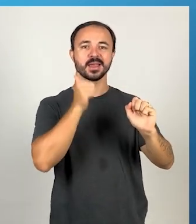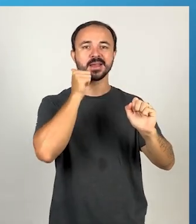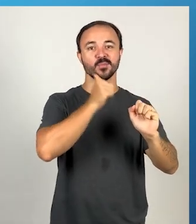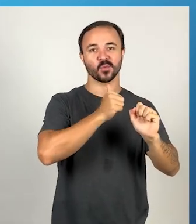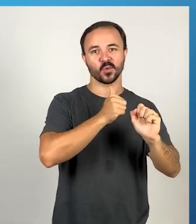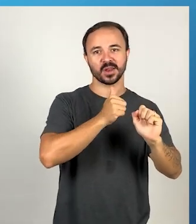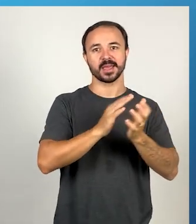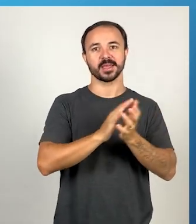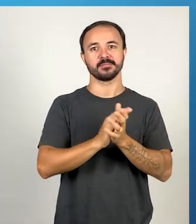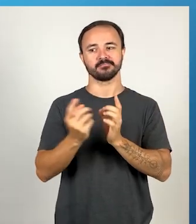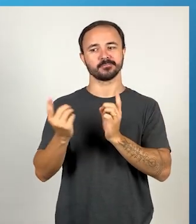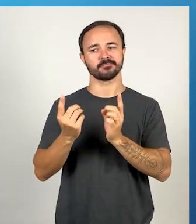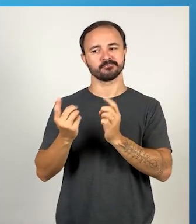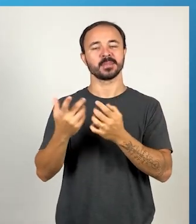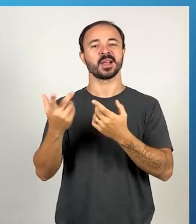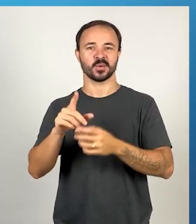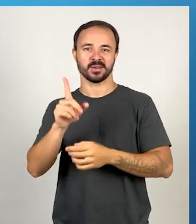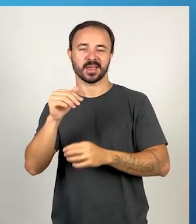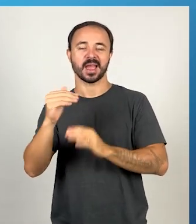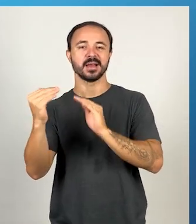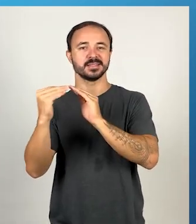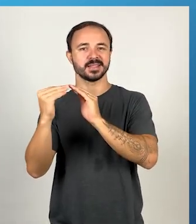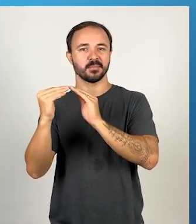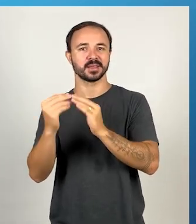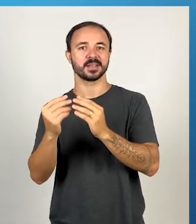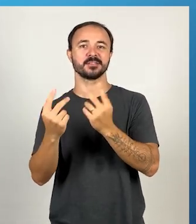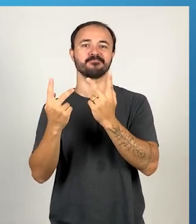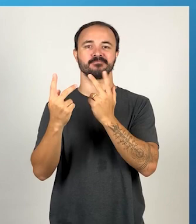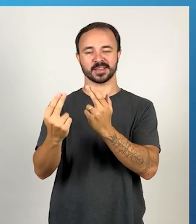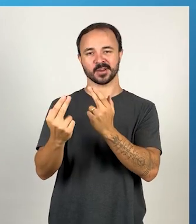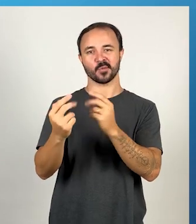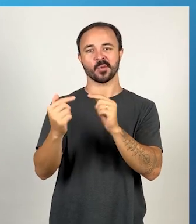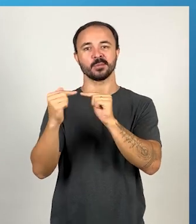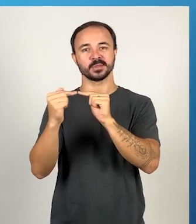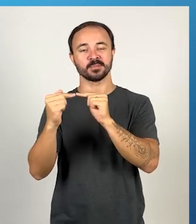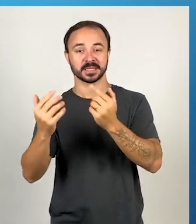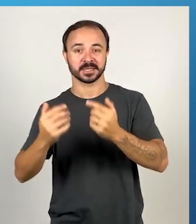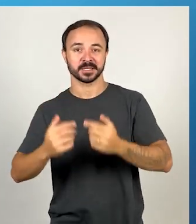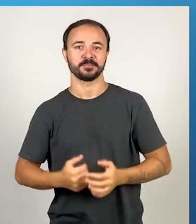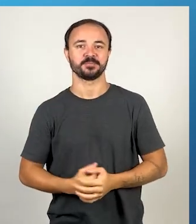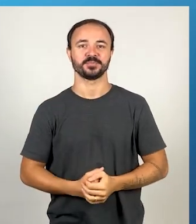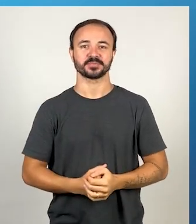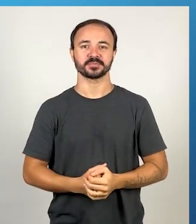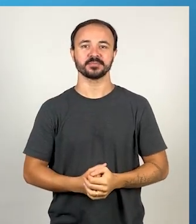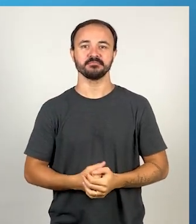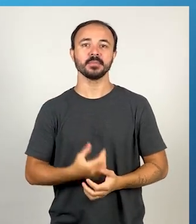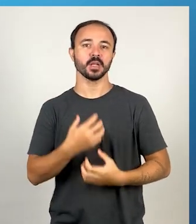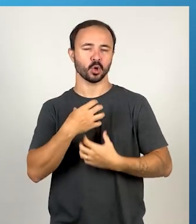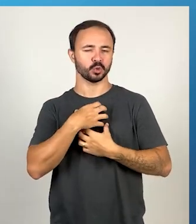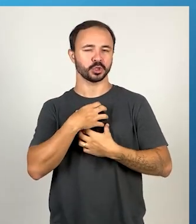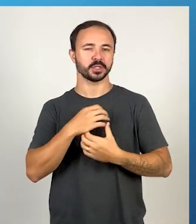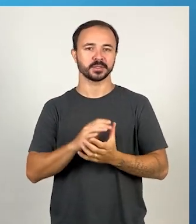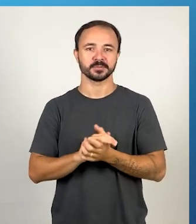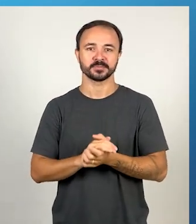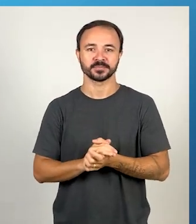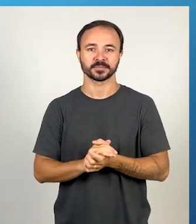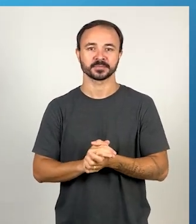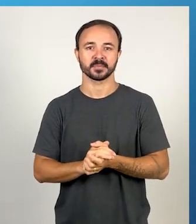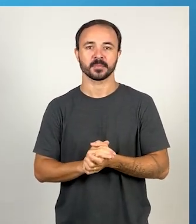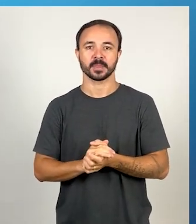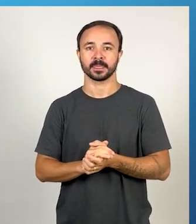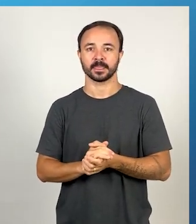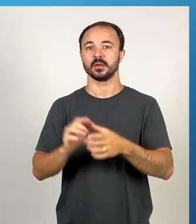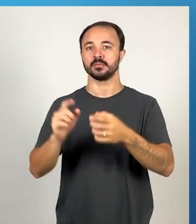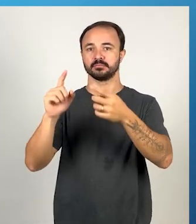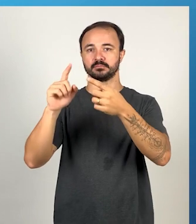portanto, o adjetivo cansado está no masculino. Então, temos, portanto, aí uma silepse de gênero. Nas outras opções, nós temos na